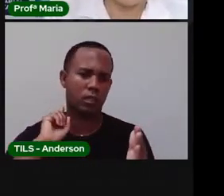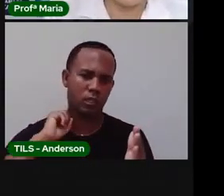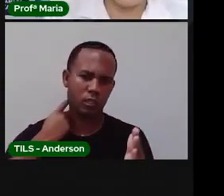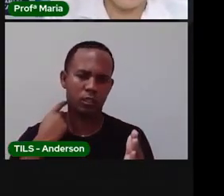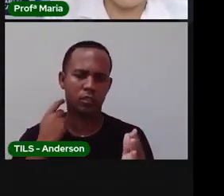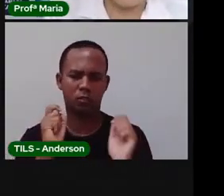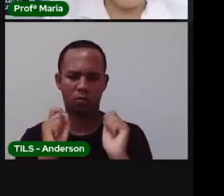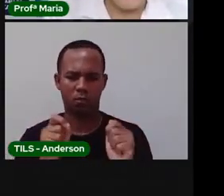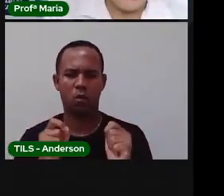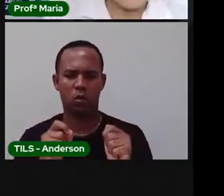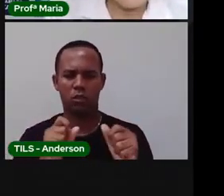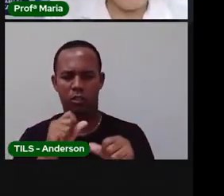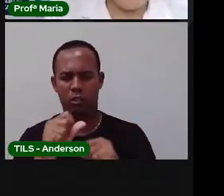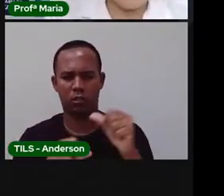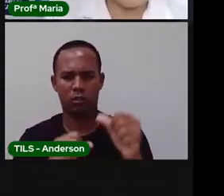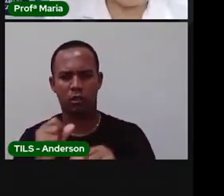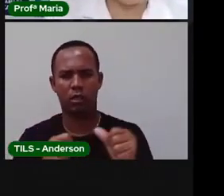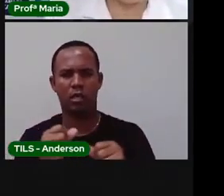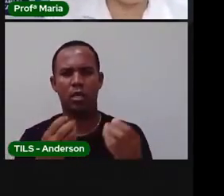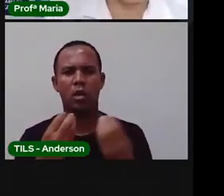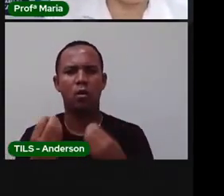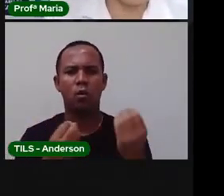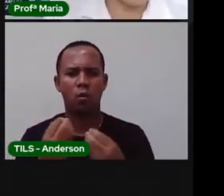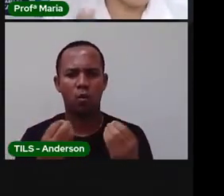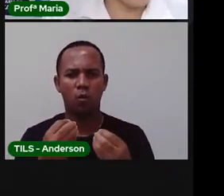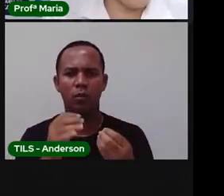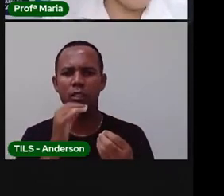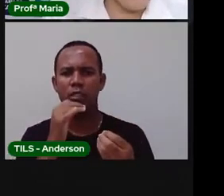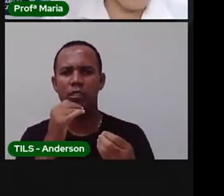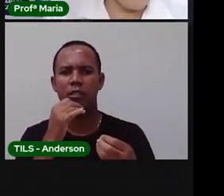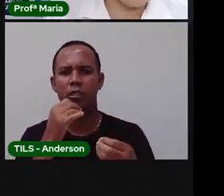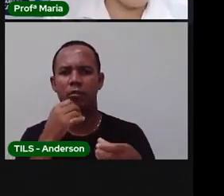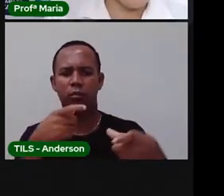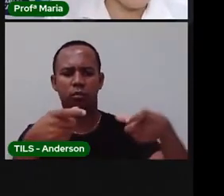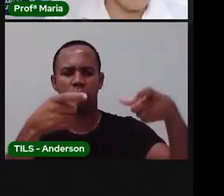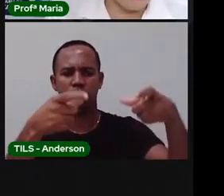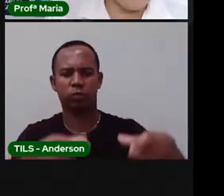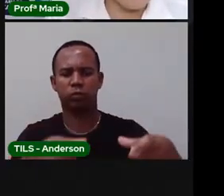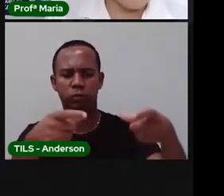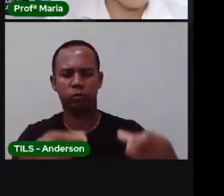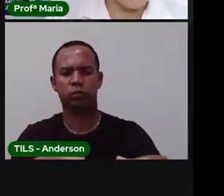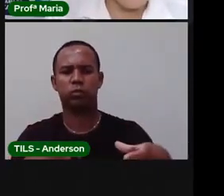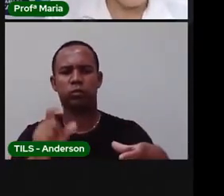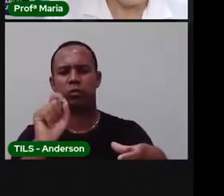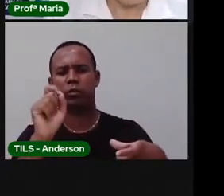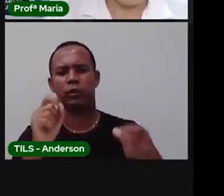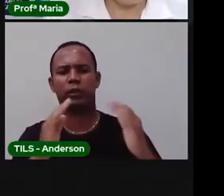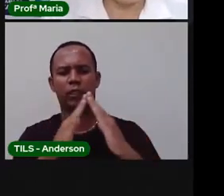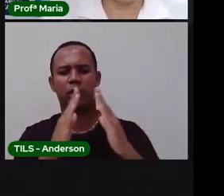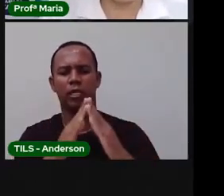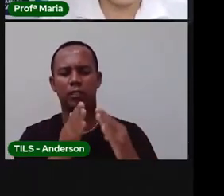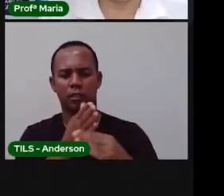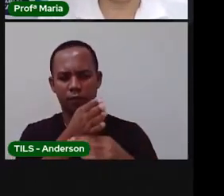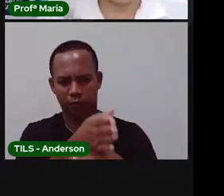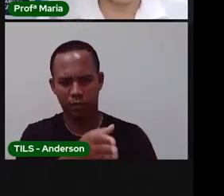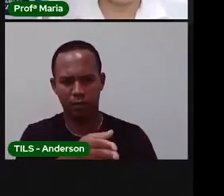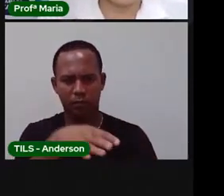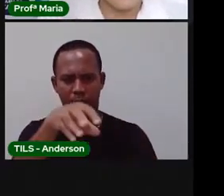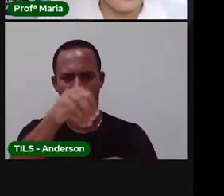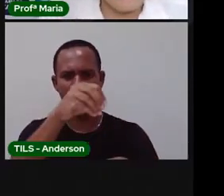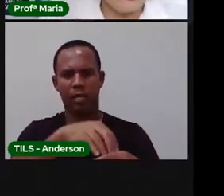ser reciclado. Essa coleta pode ser feita por coletores que passam nas residências, né? Ou em